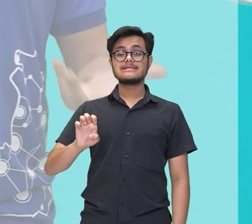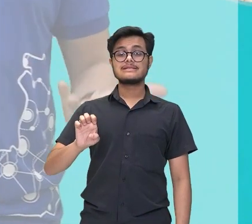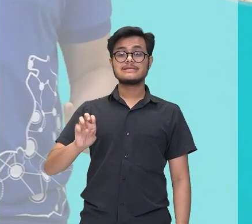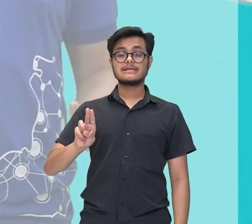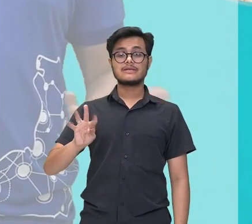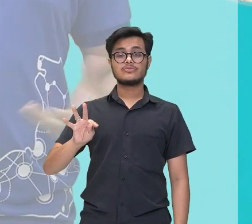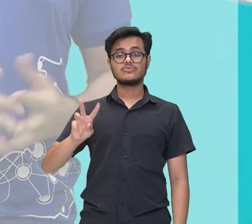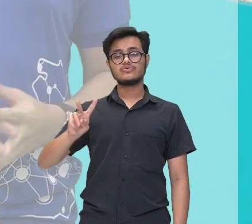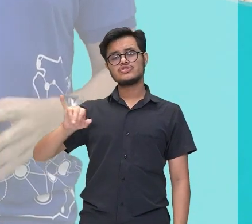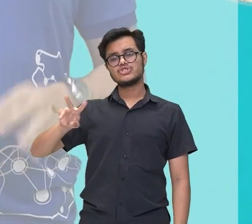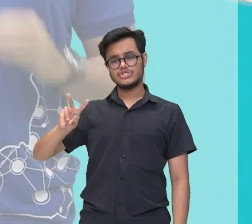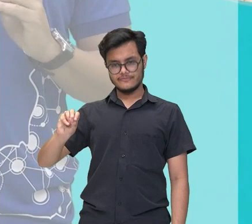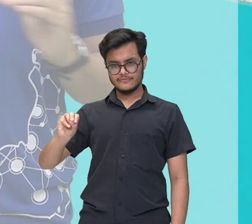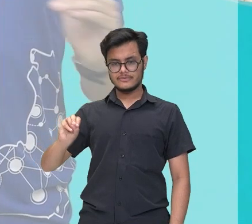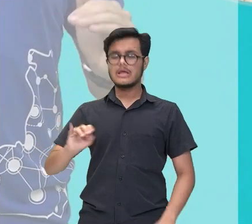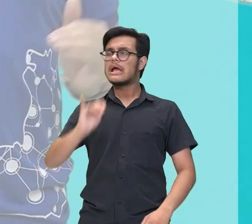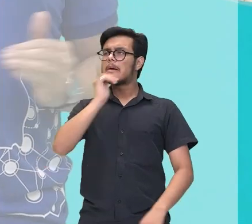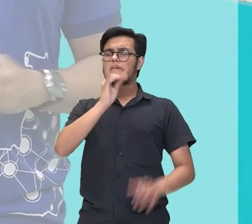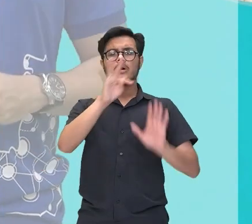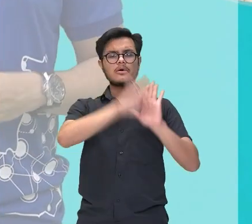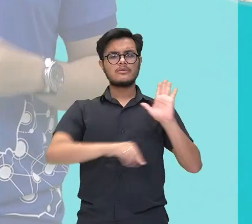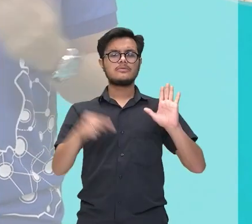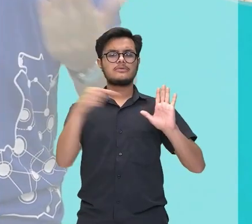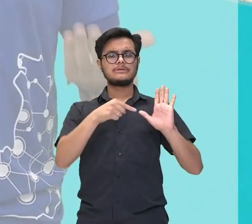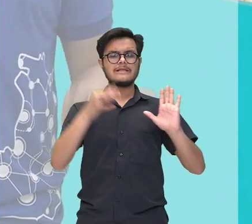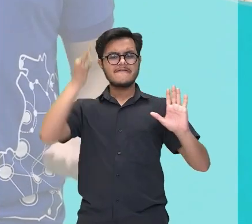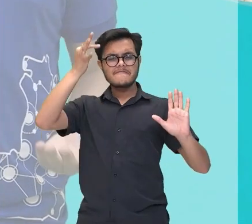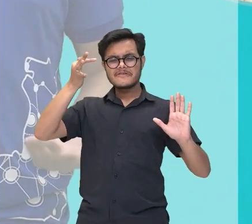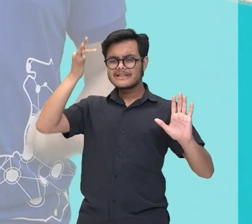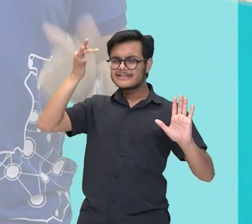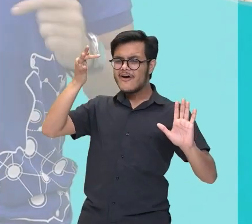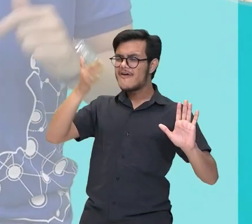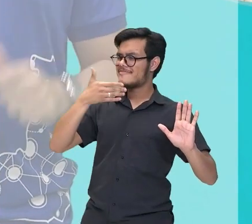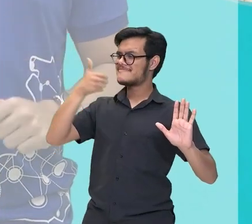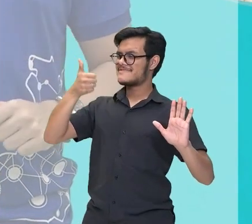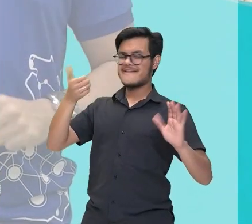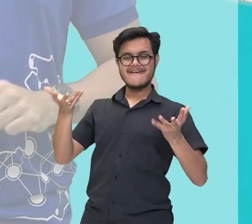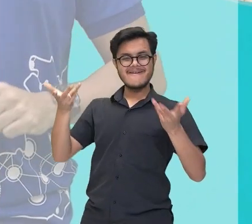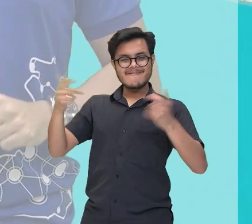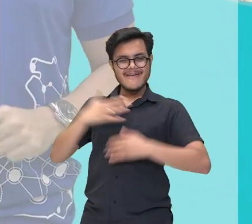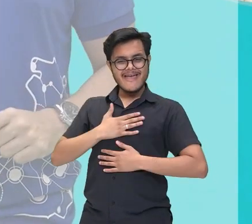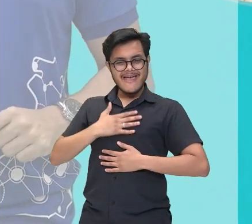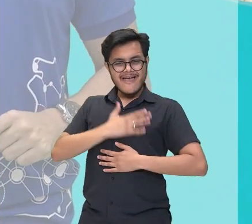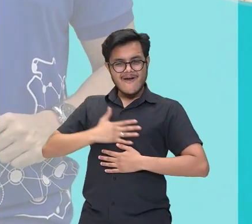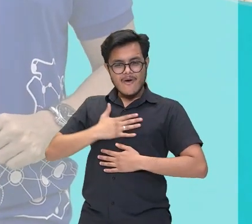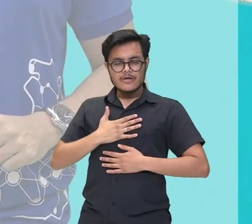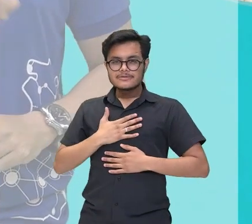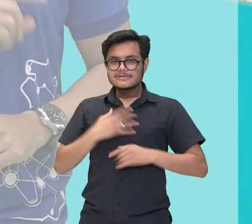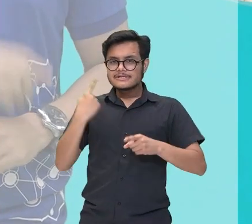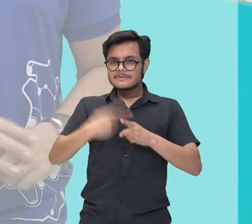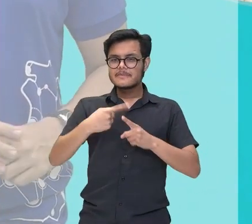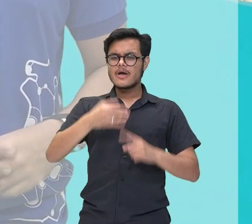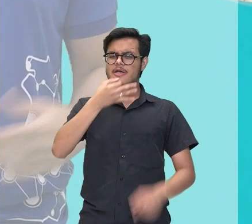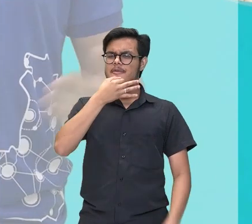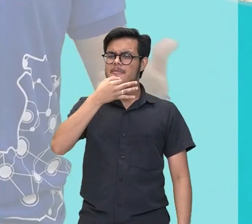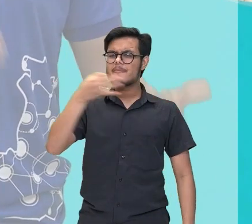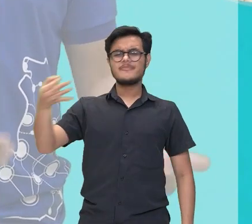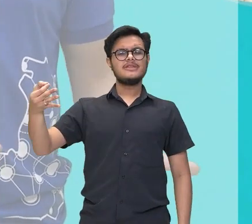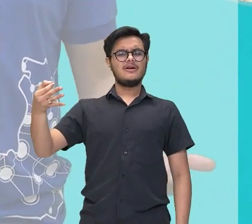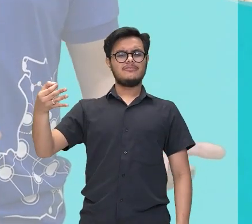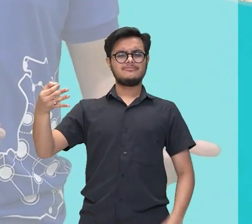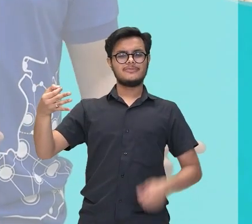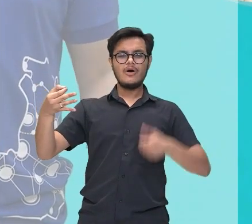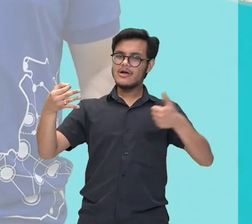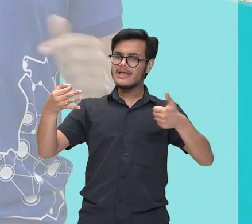O argumento dedutivo é o favorito dos filósofos, porque leva a um tipo de conclusão inquestionável.